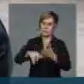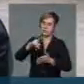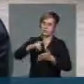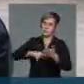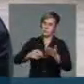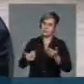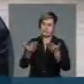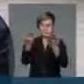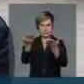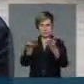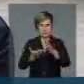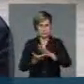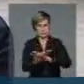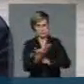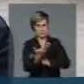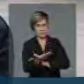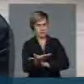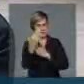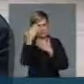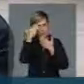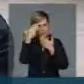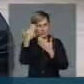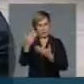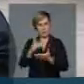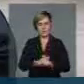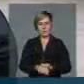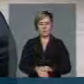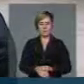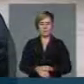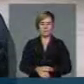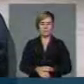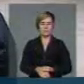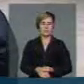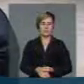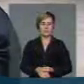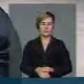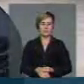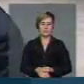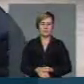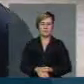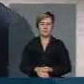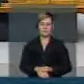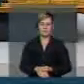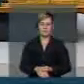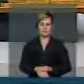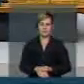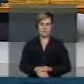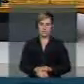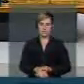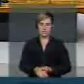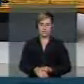que agora encaminha a mesa. Muito obrigado à vossa excelência, ao nobre deputado Humberto Souto, que ocupa a tribuna partilhada. Cato pede à vossa excelência.